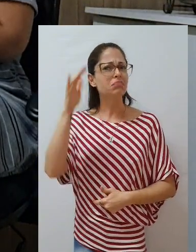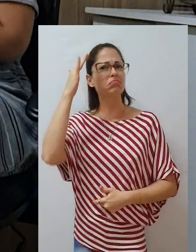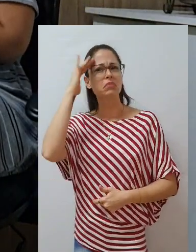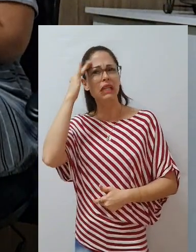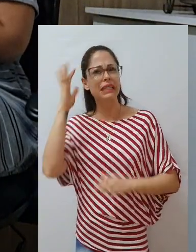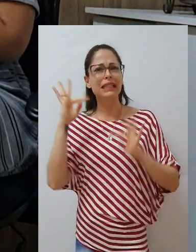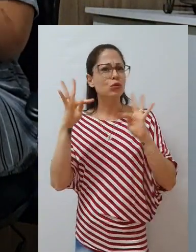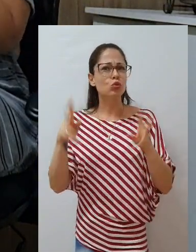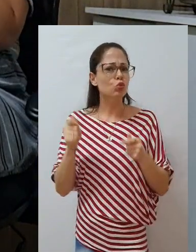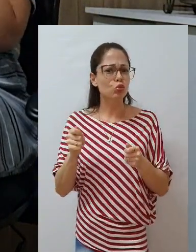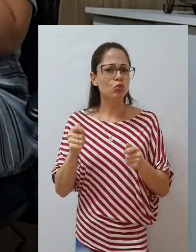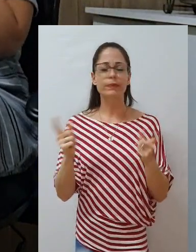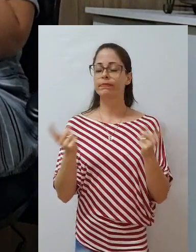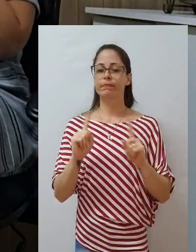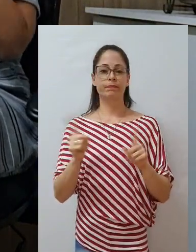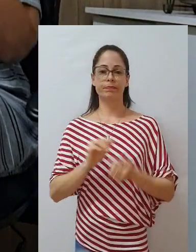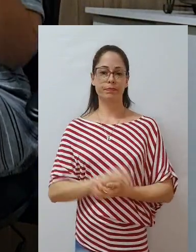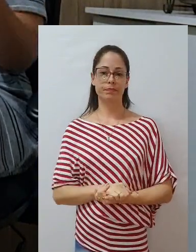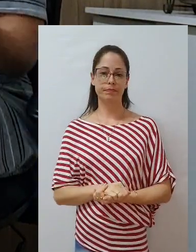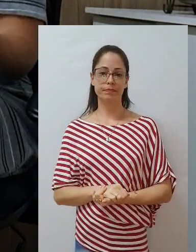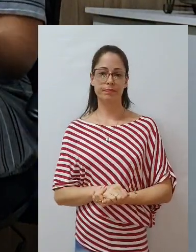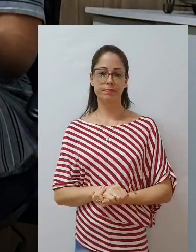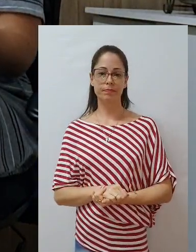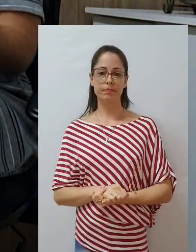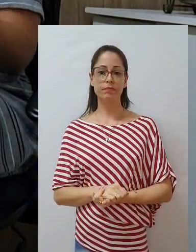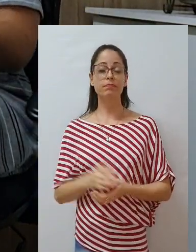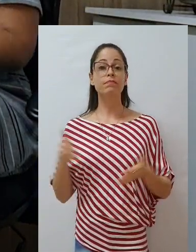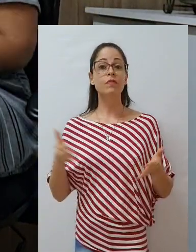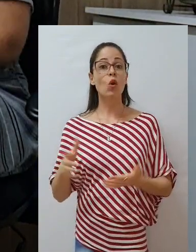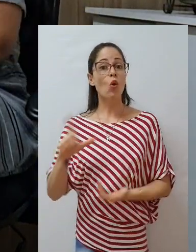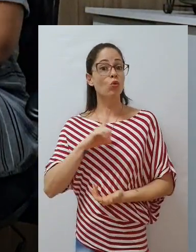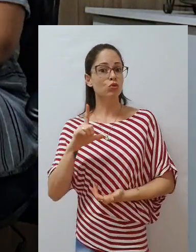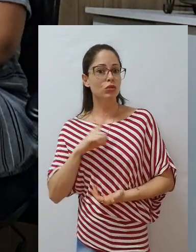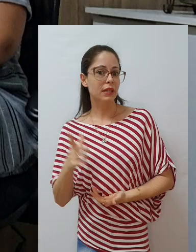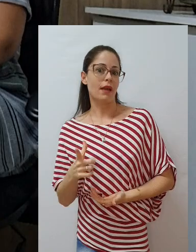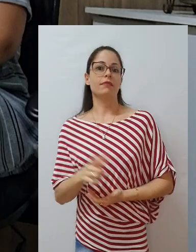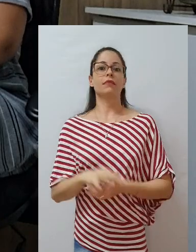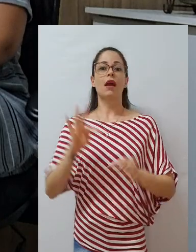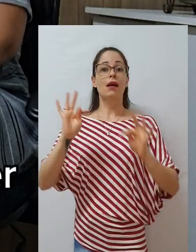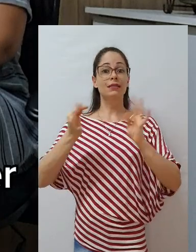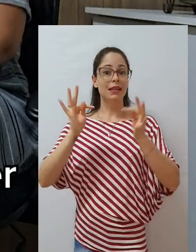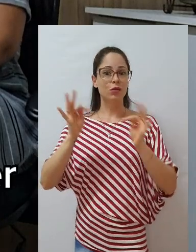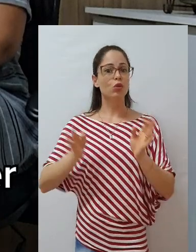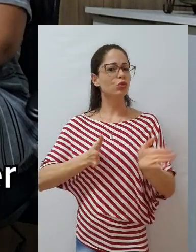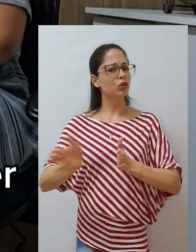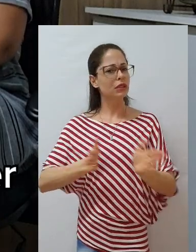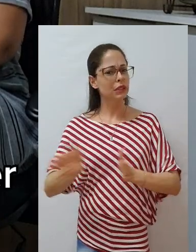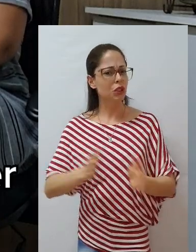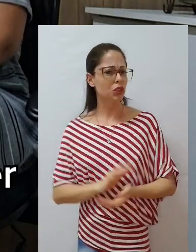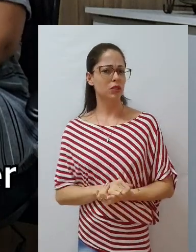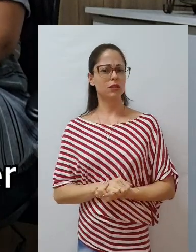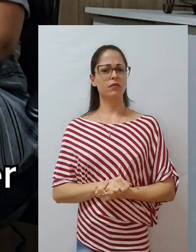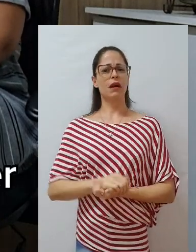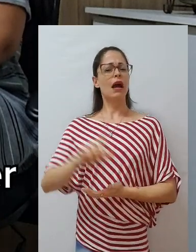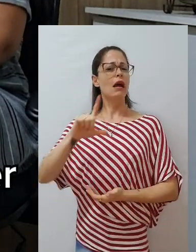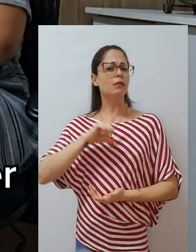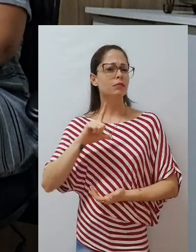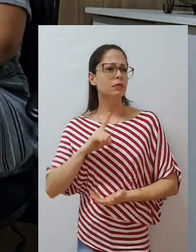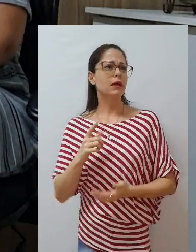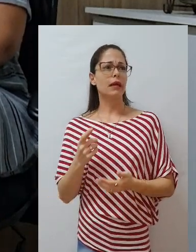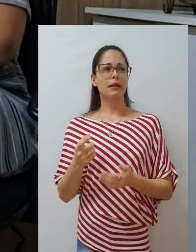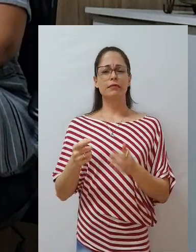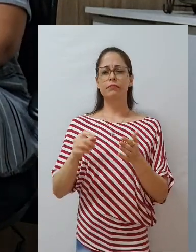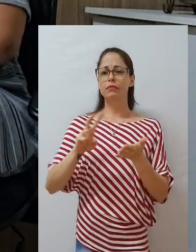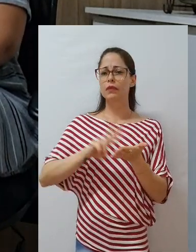assistida, né, nós temos os intérpretes, nós temos outras formas para poder acontecer